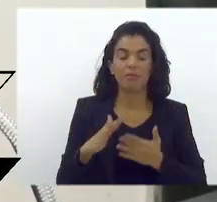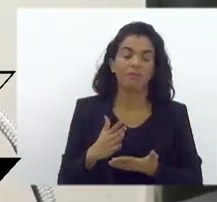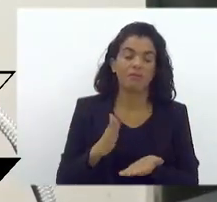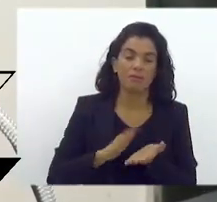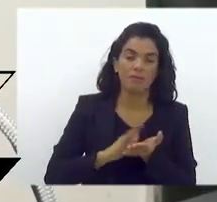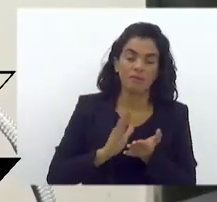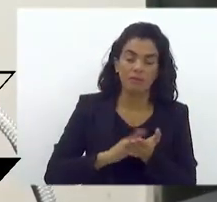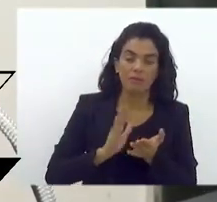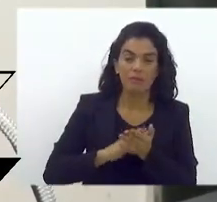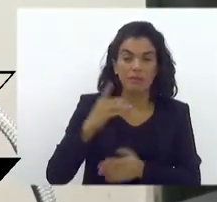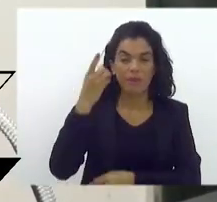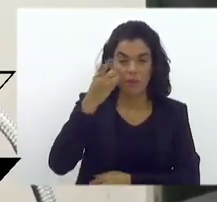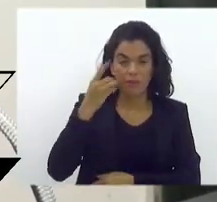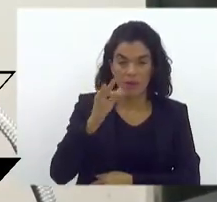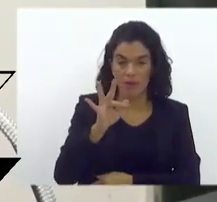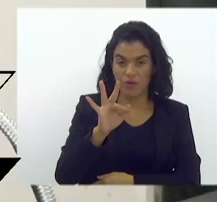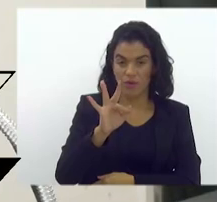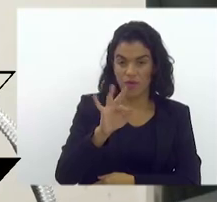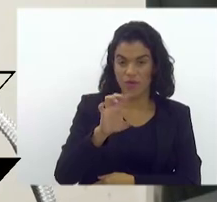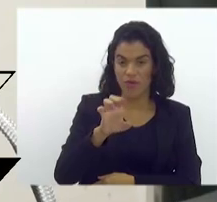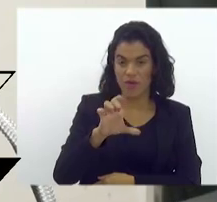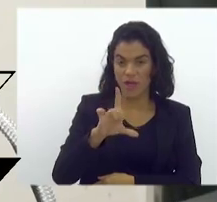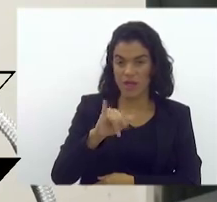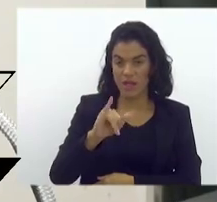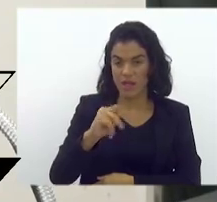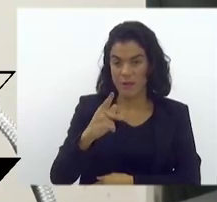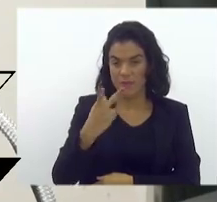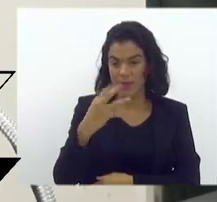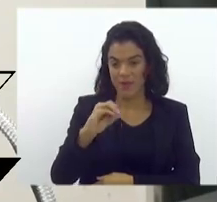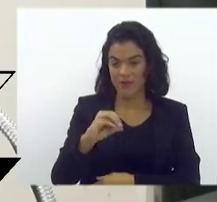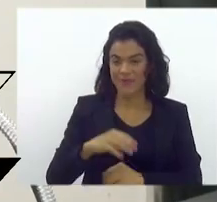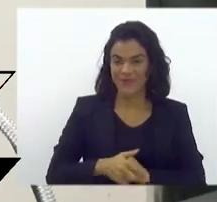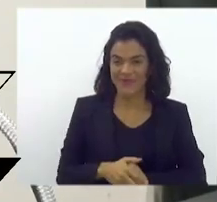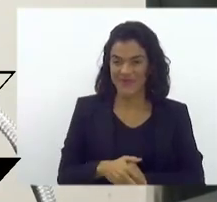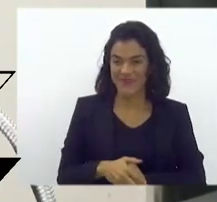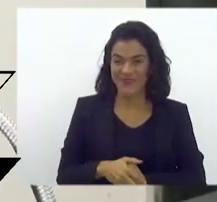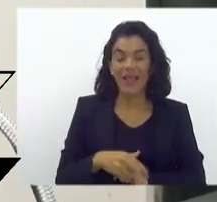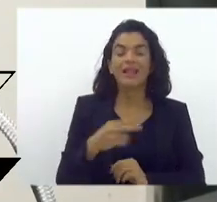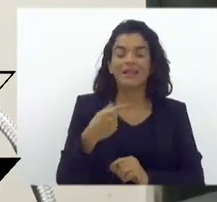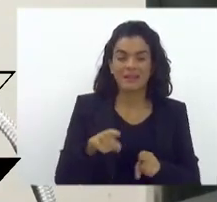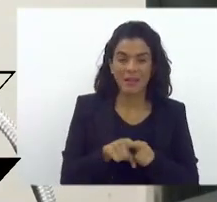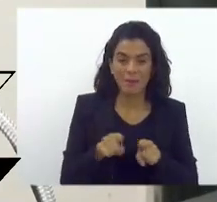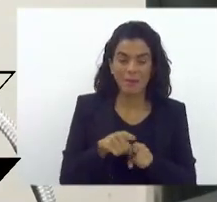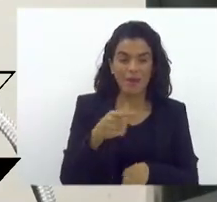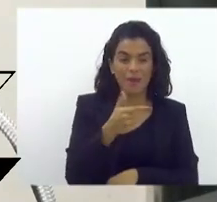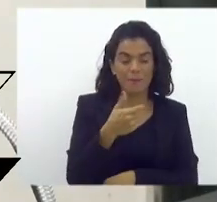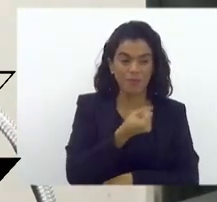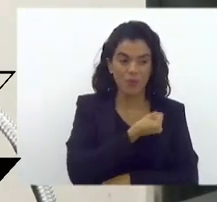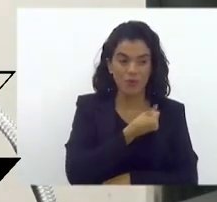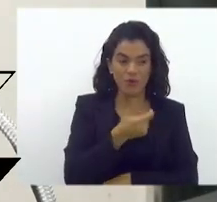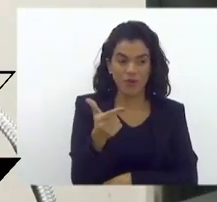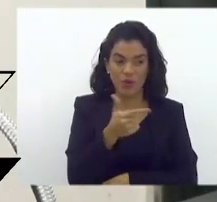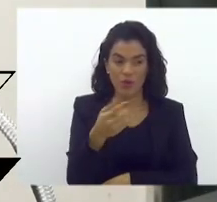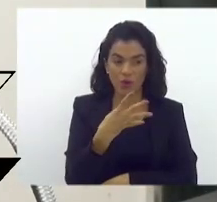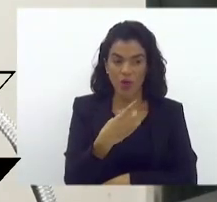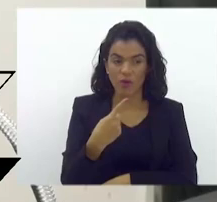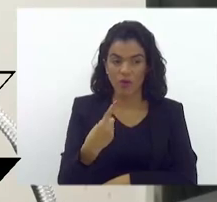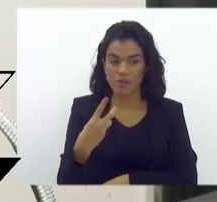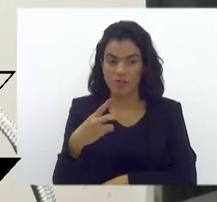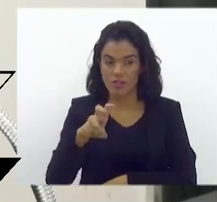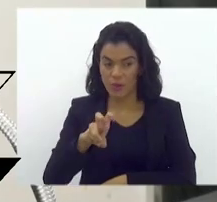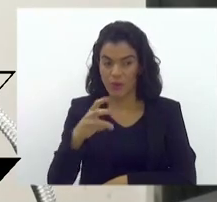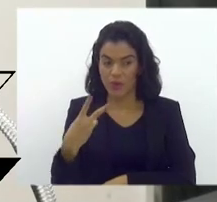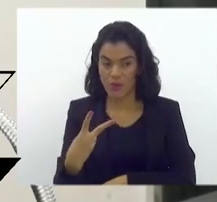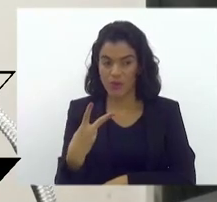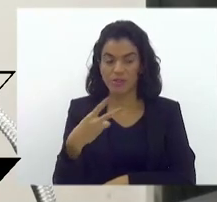pela iniciativa. Projetos do bloco de relatoria do deputado Filipinho Raves, é o projeto 22 da pauta, é o PL 4152-21, de autoria do